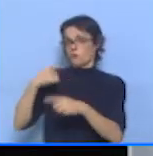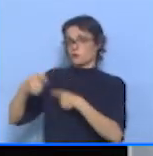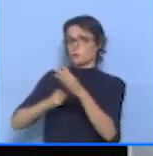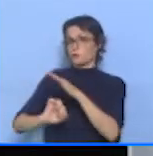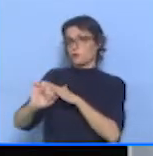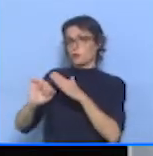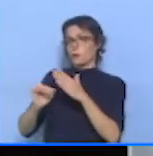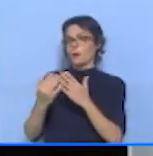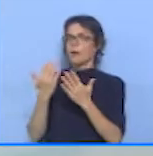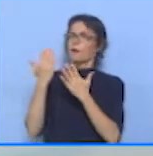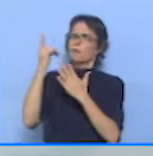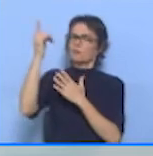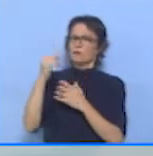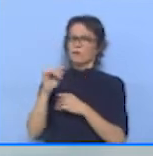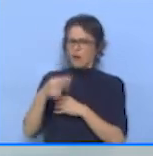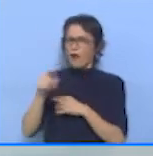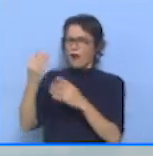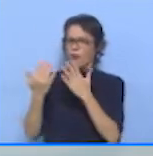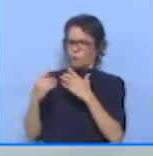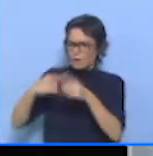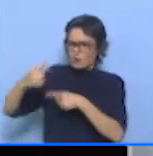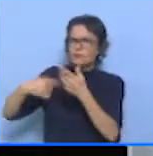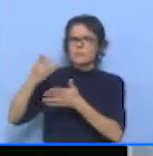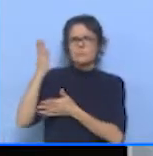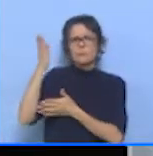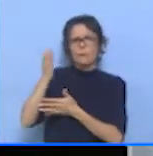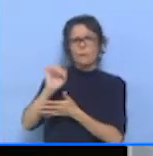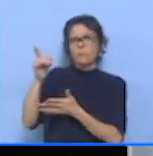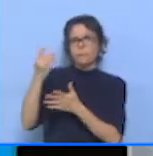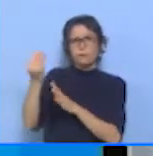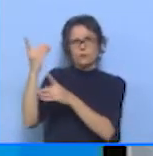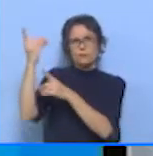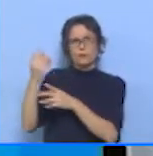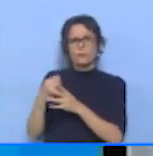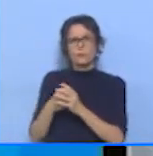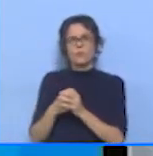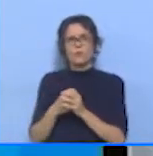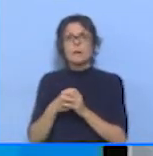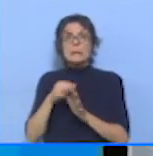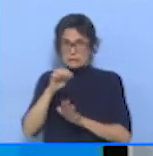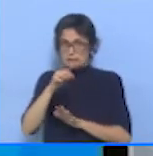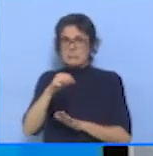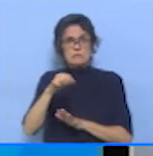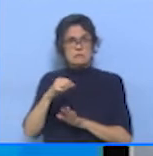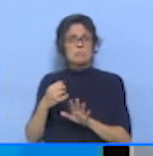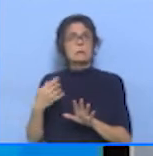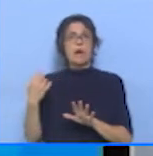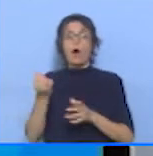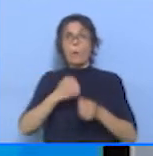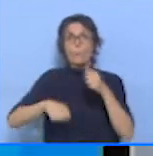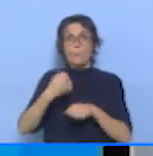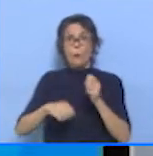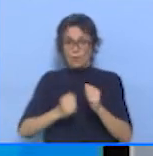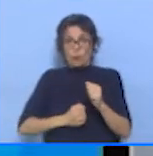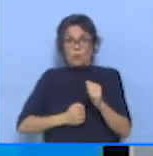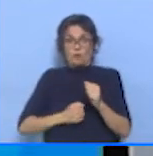uma geração Laudato Si? Sim, sem dúvida. Aliás, há um movimento católico pelo clima, o Global Catholic Climate Movement, que começou